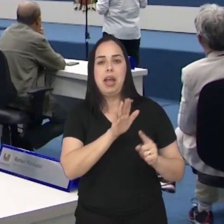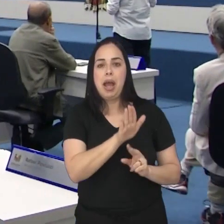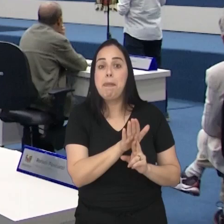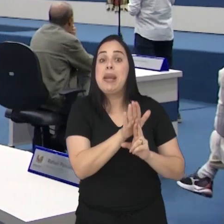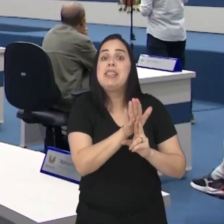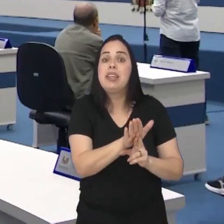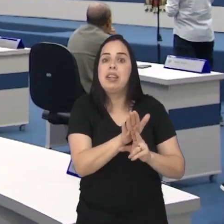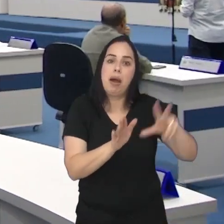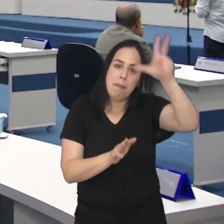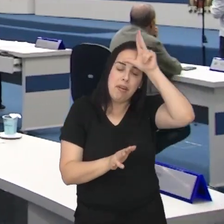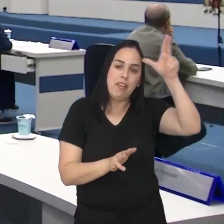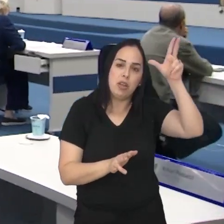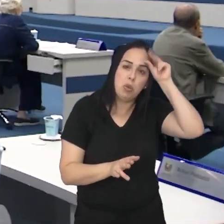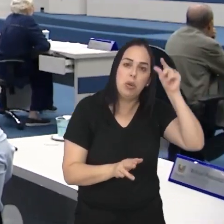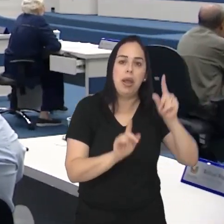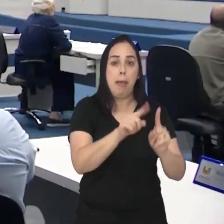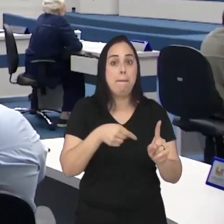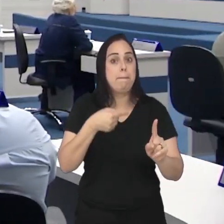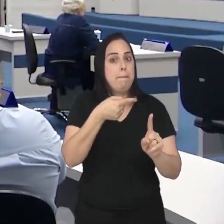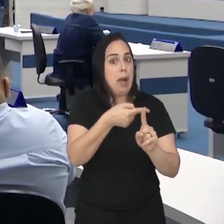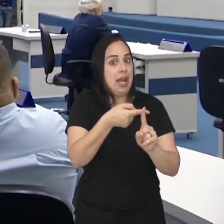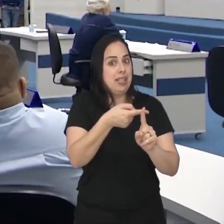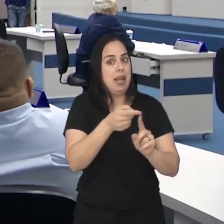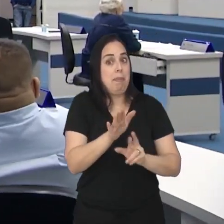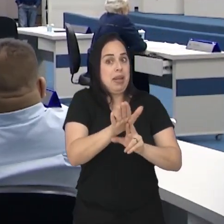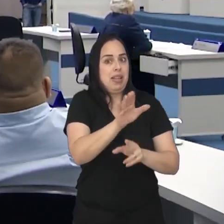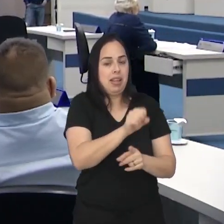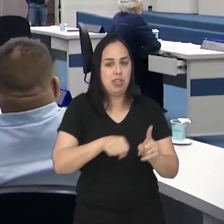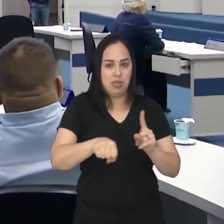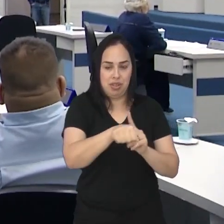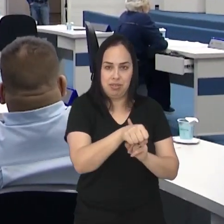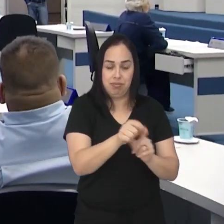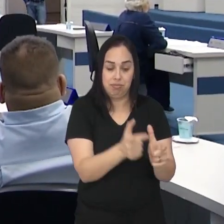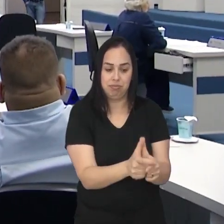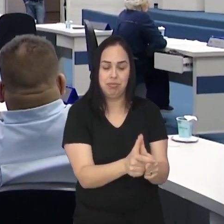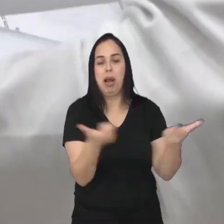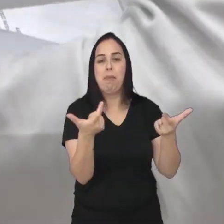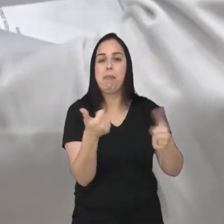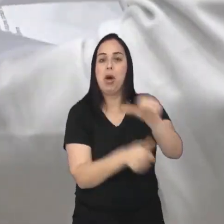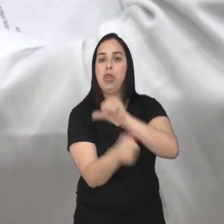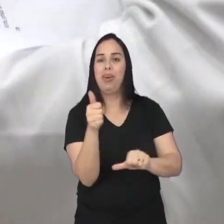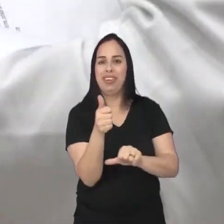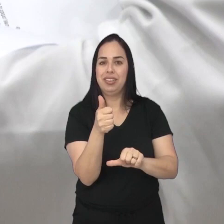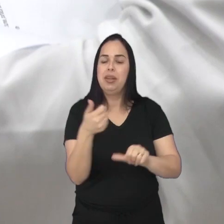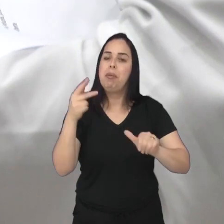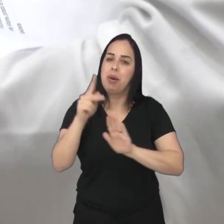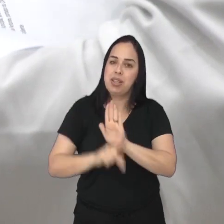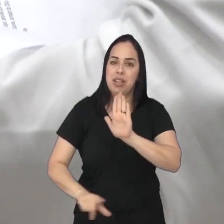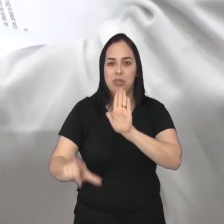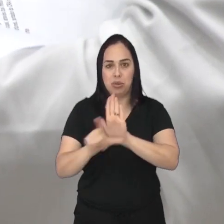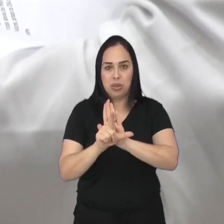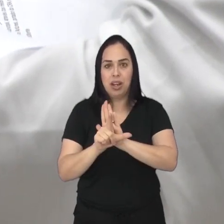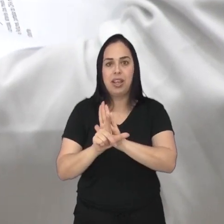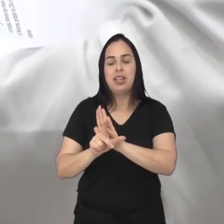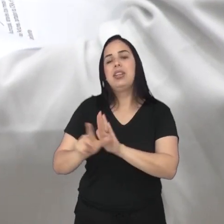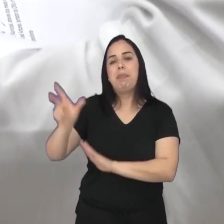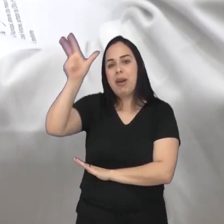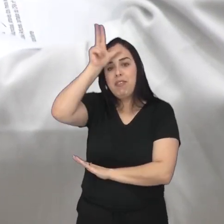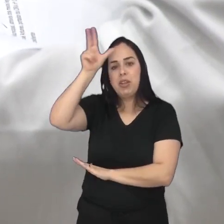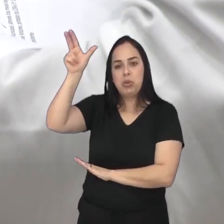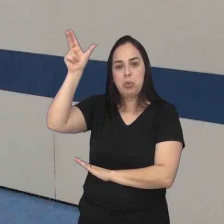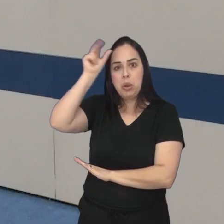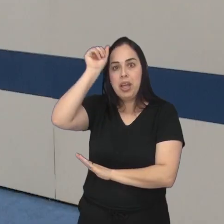é formado por representantes do poder público e da sociedade civil, foi ampliada. Um projeto de lei